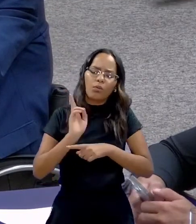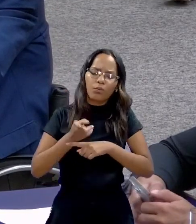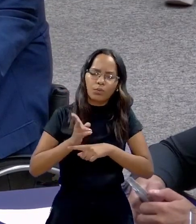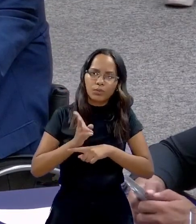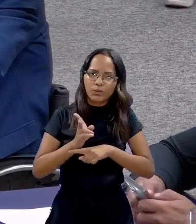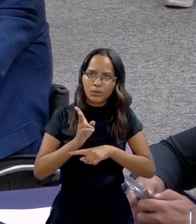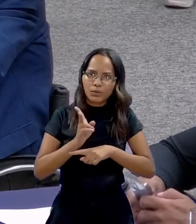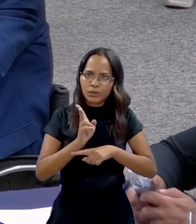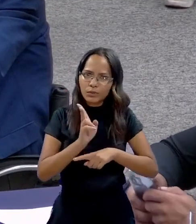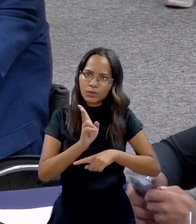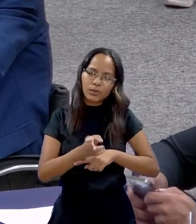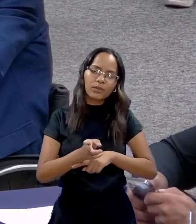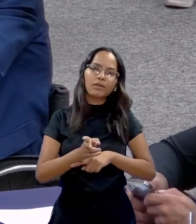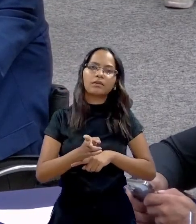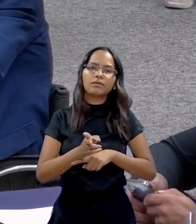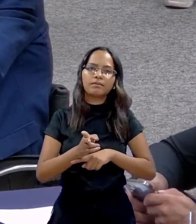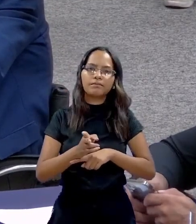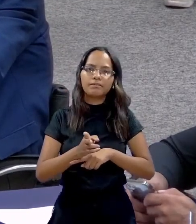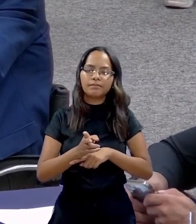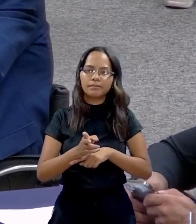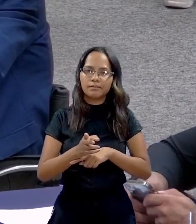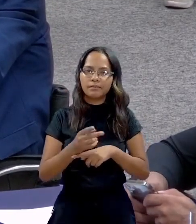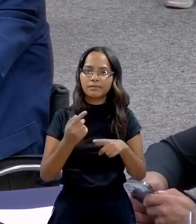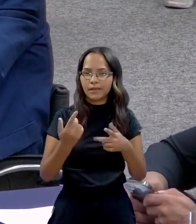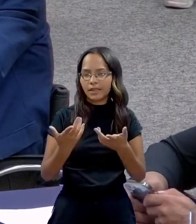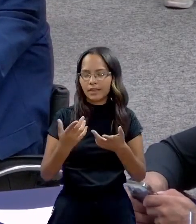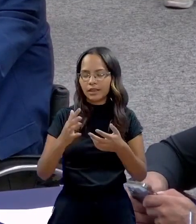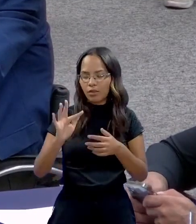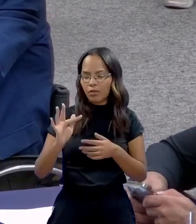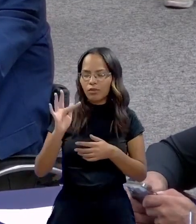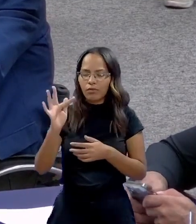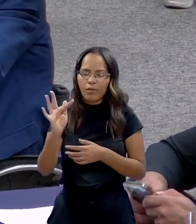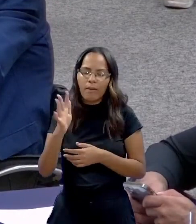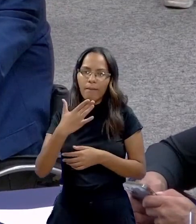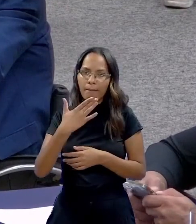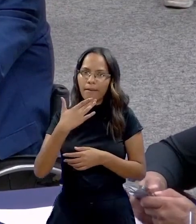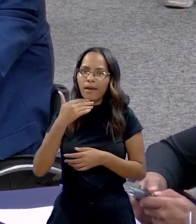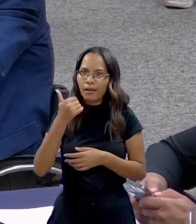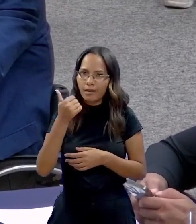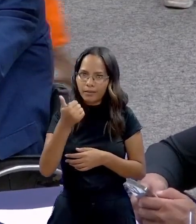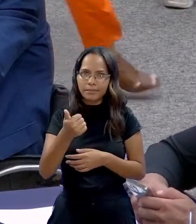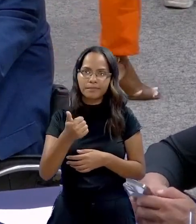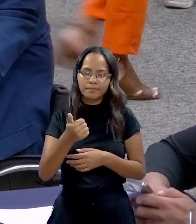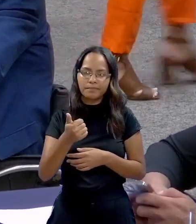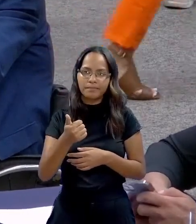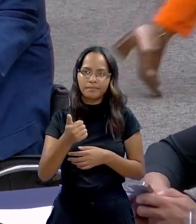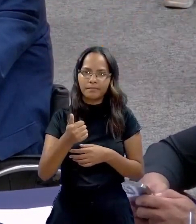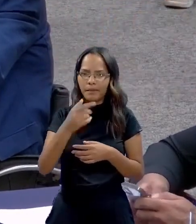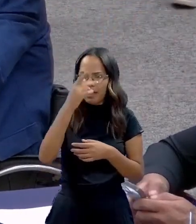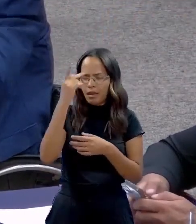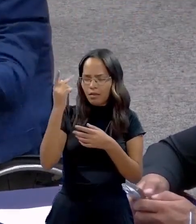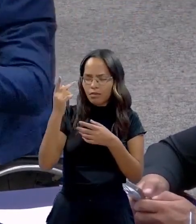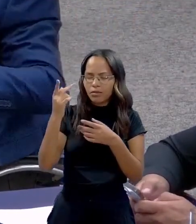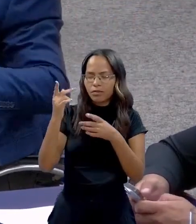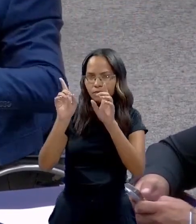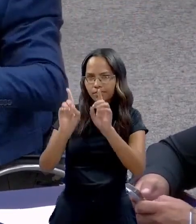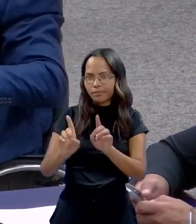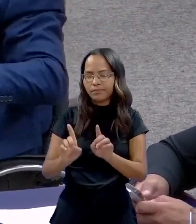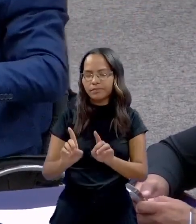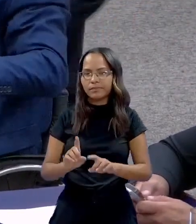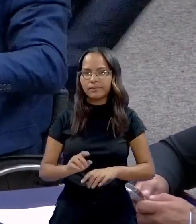seguir em frente para que dias melhores venham abarcar aí os direitos das pessoas com deficiência. Obrigado, senhor